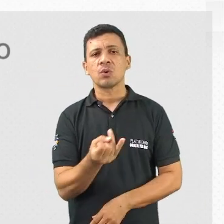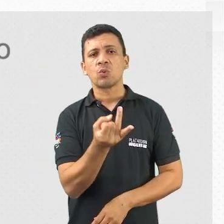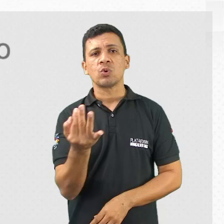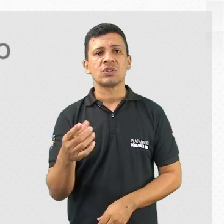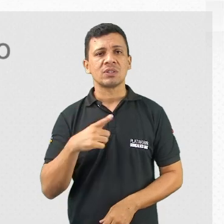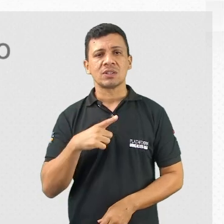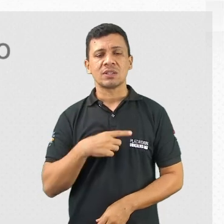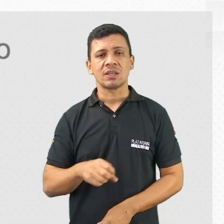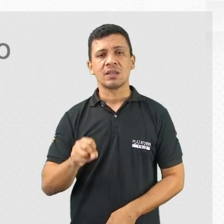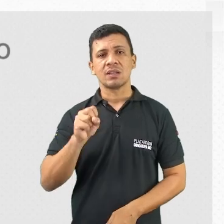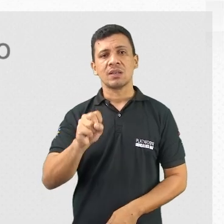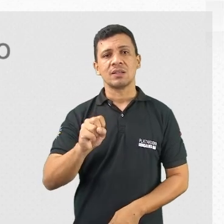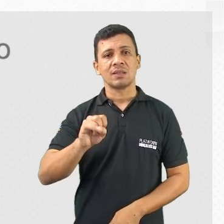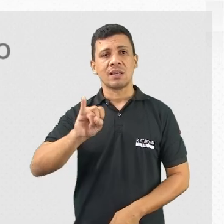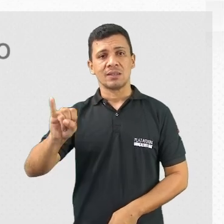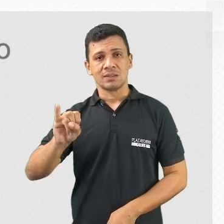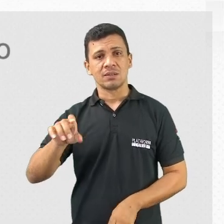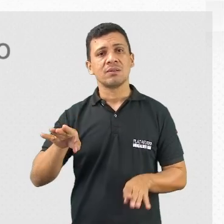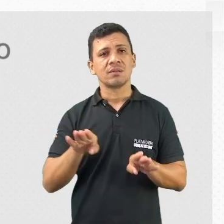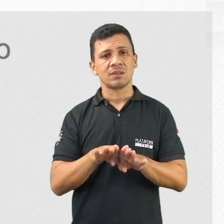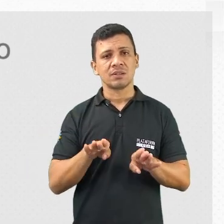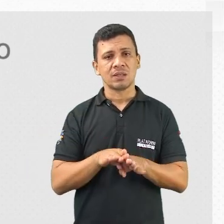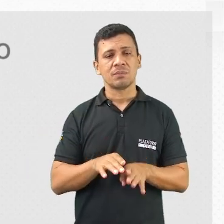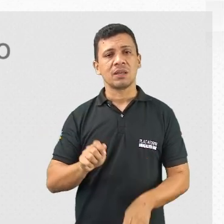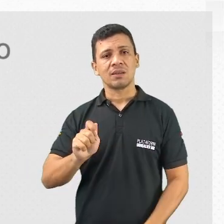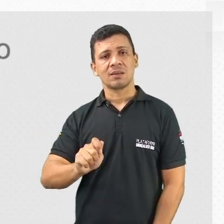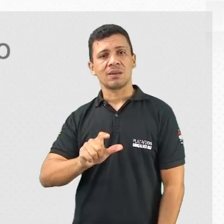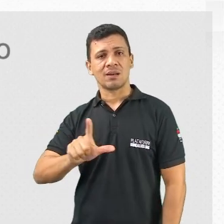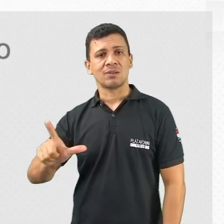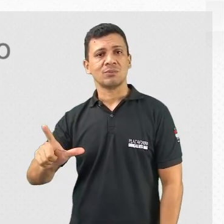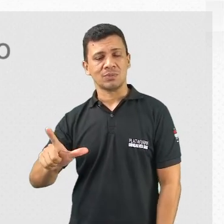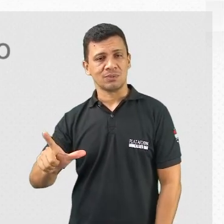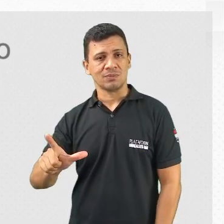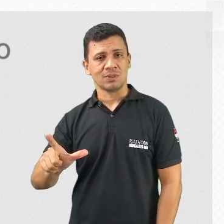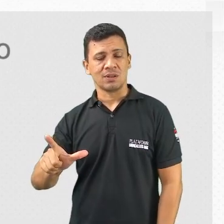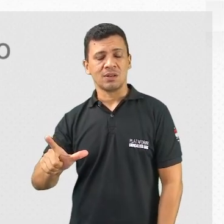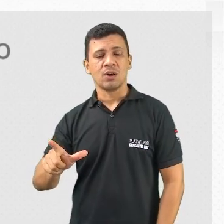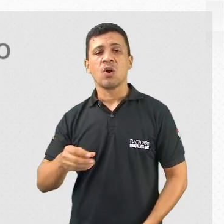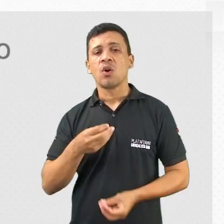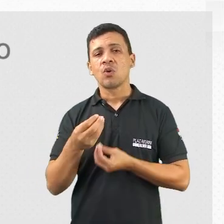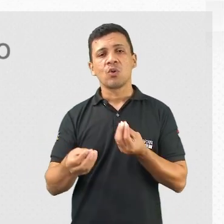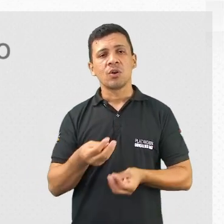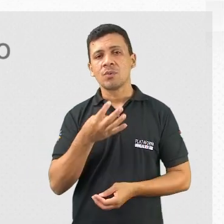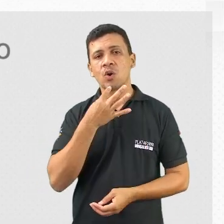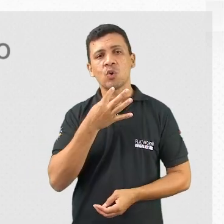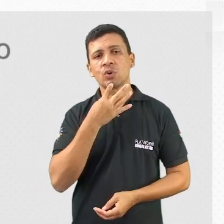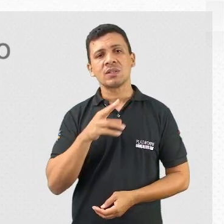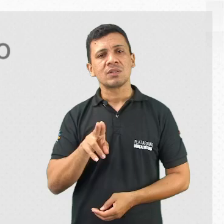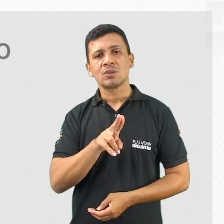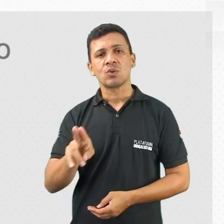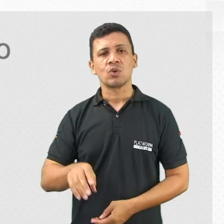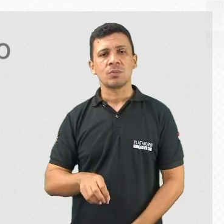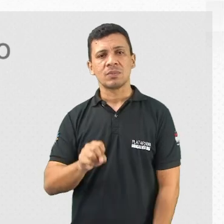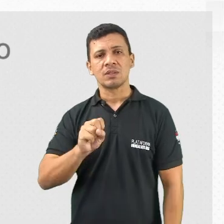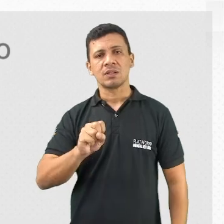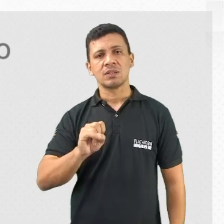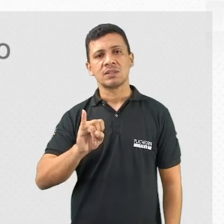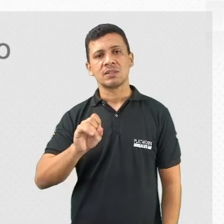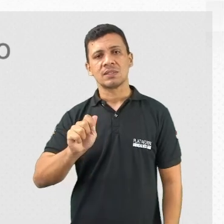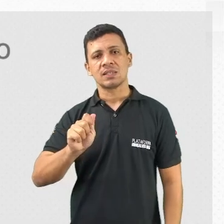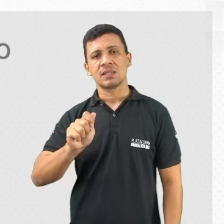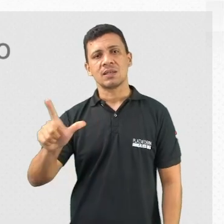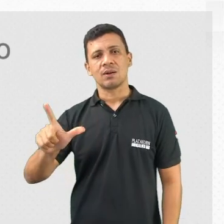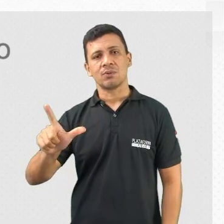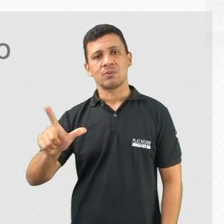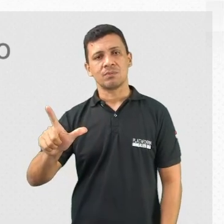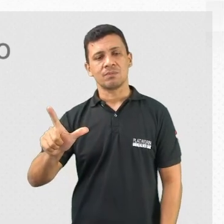e alumínio. Por isso, a crosta continental ela é conhecida carinhosamente como Sial, tá